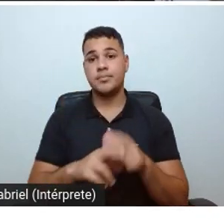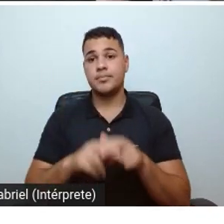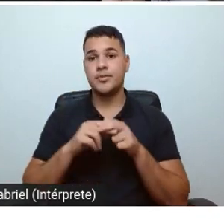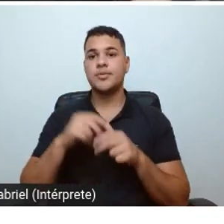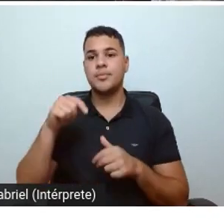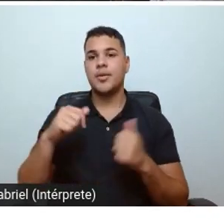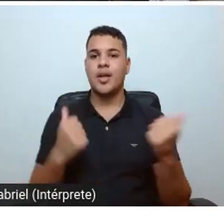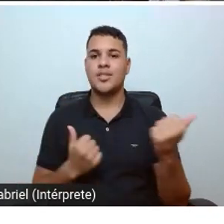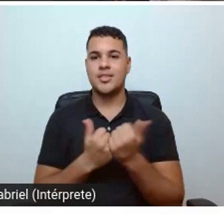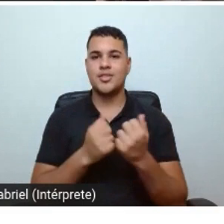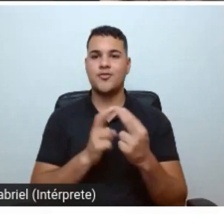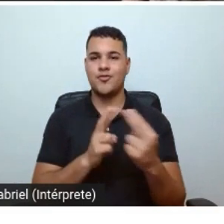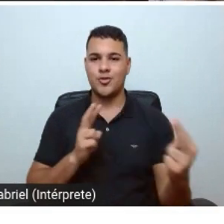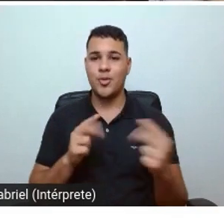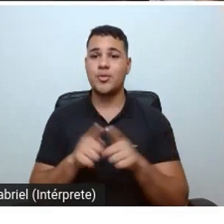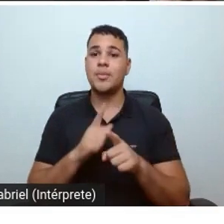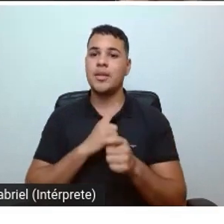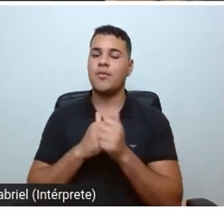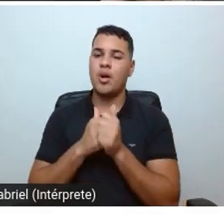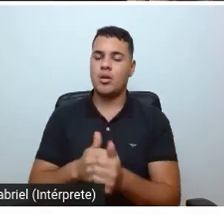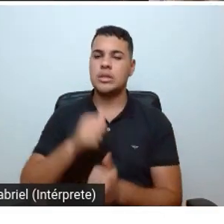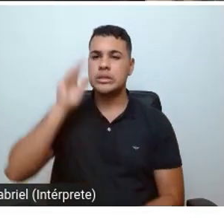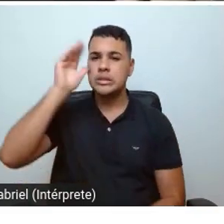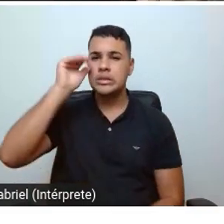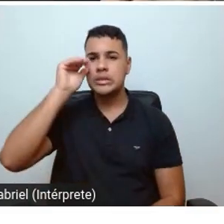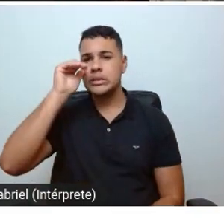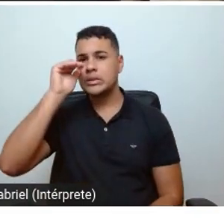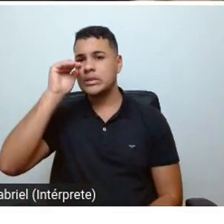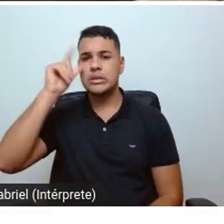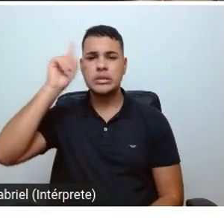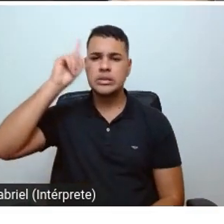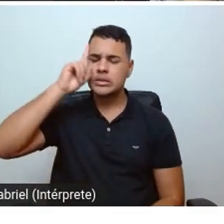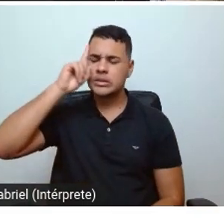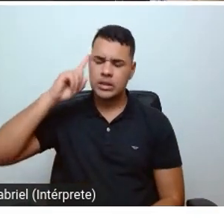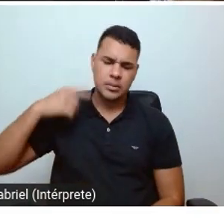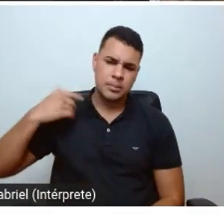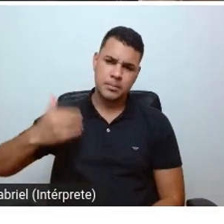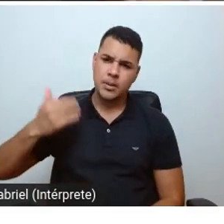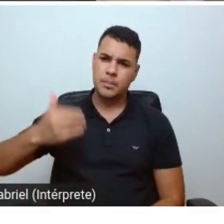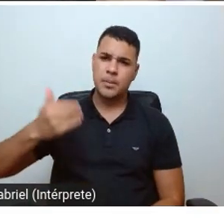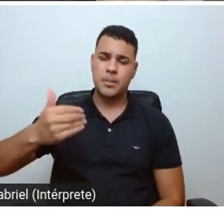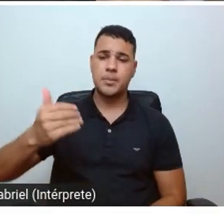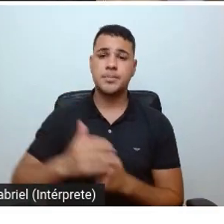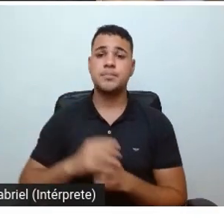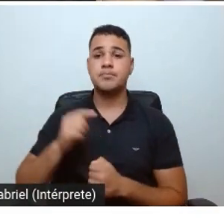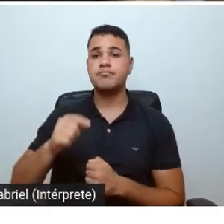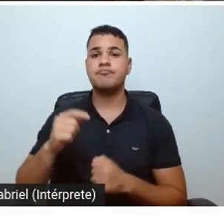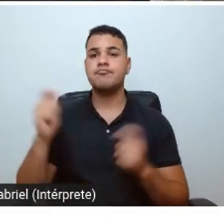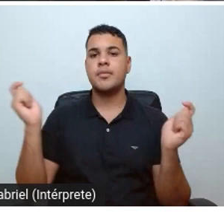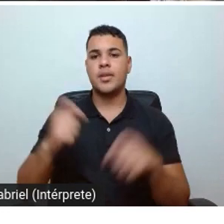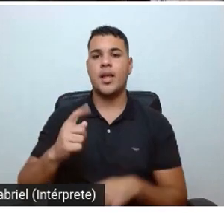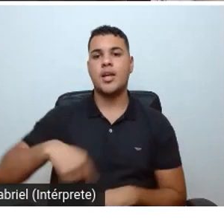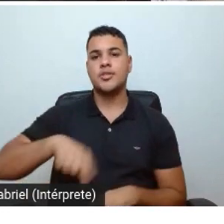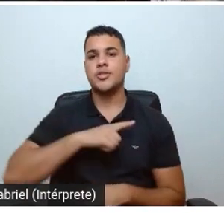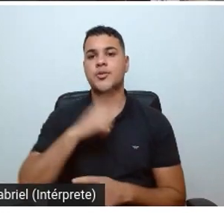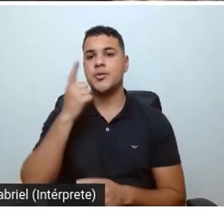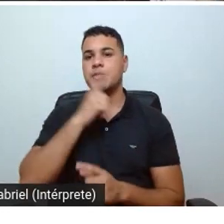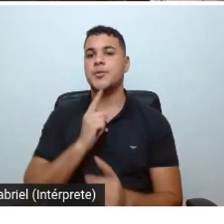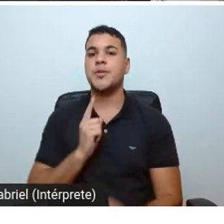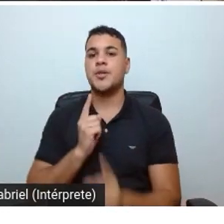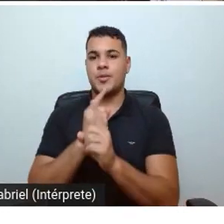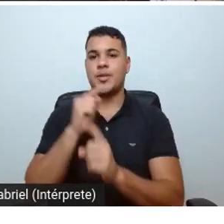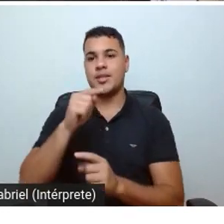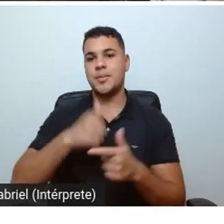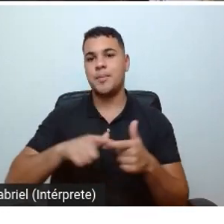virtual, desse acompanhamento diário ali, online, foi possível a identificação em um processo interno